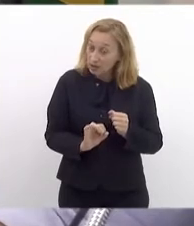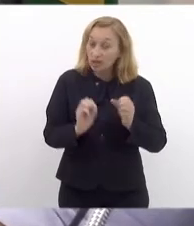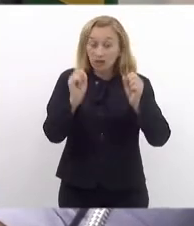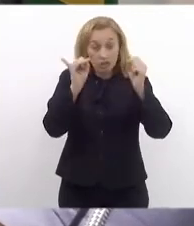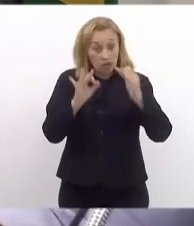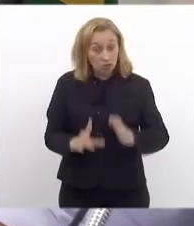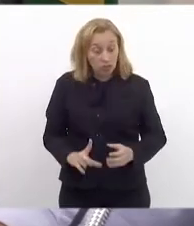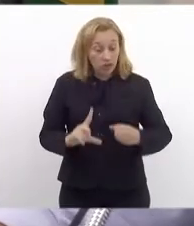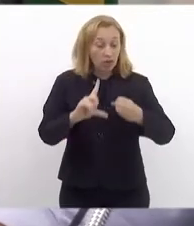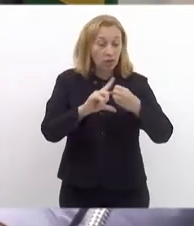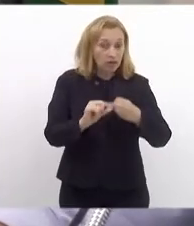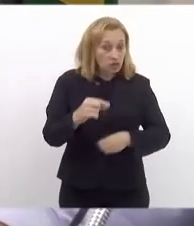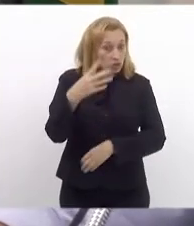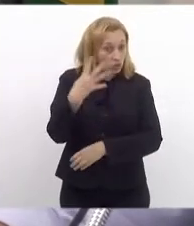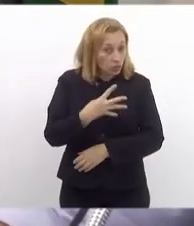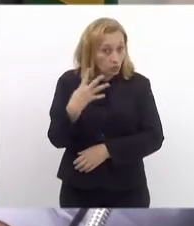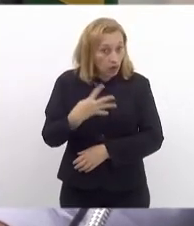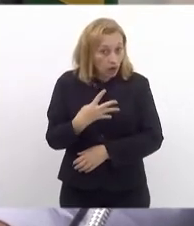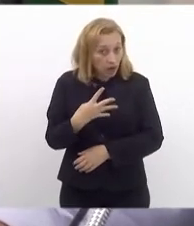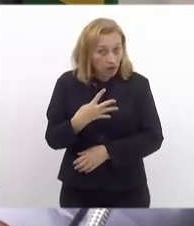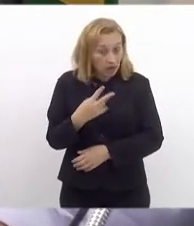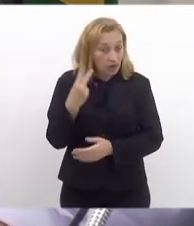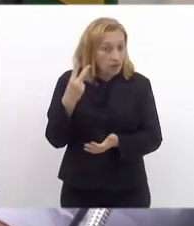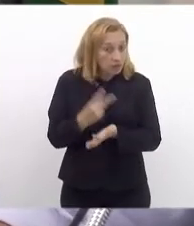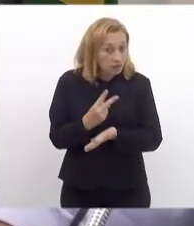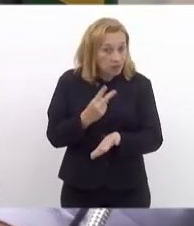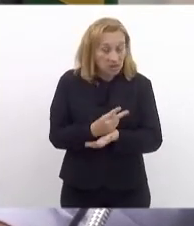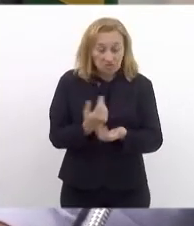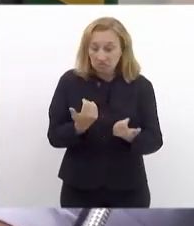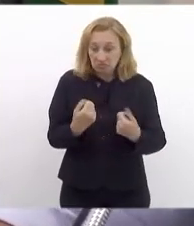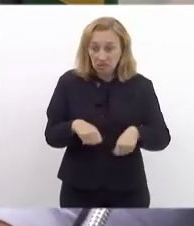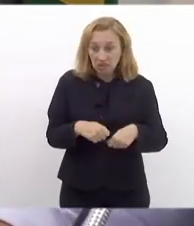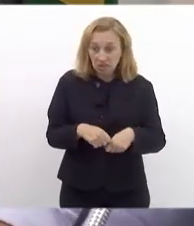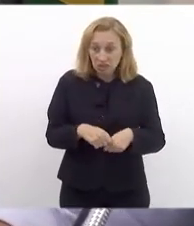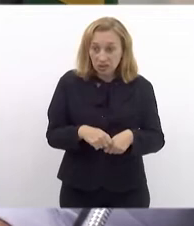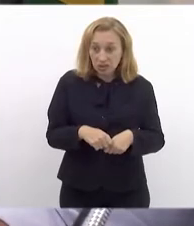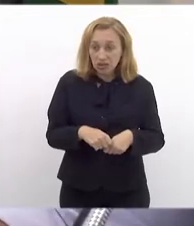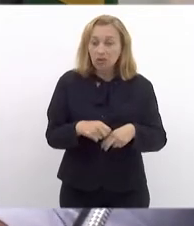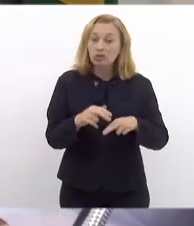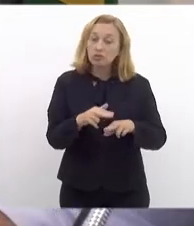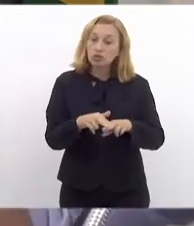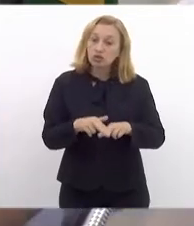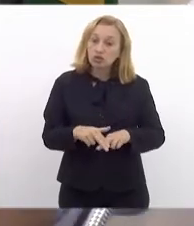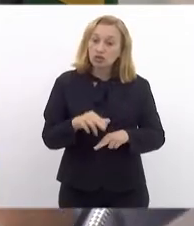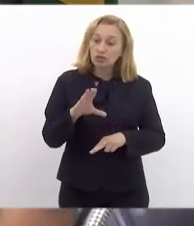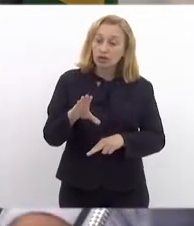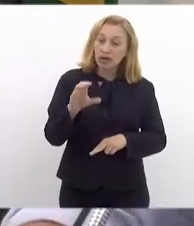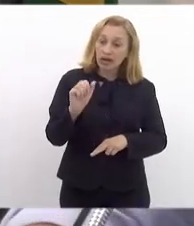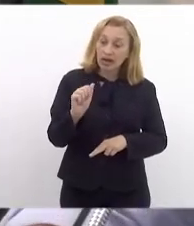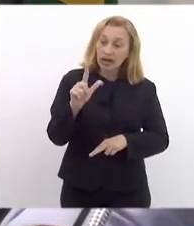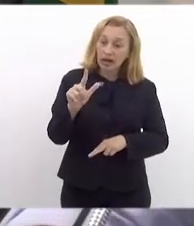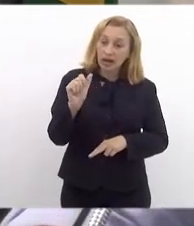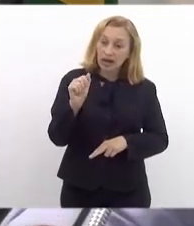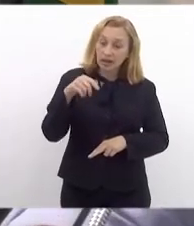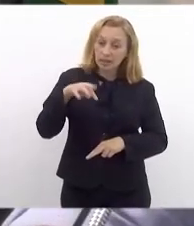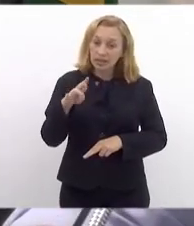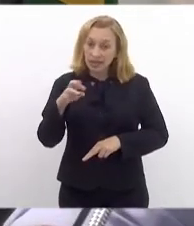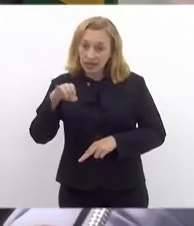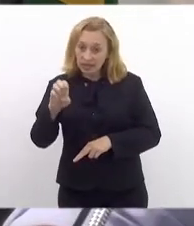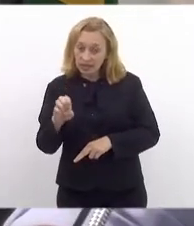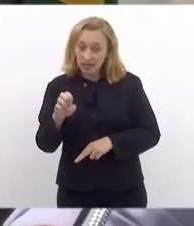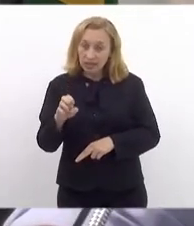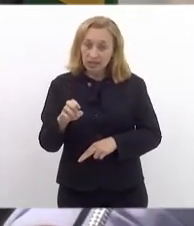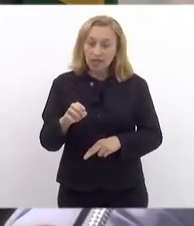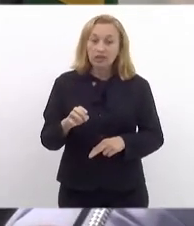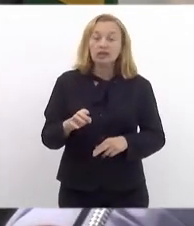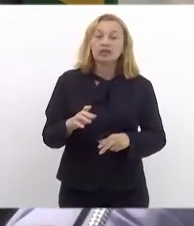Marte o quarto mesmo desnecessário que foi por causa da calamidade pública de Petrópolis porque